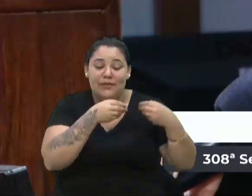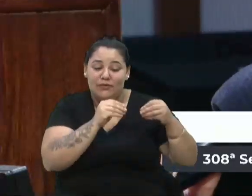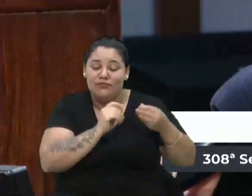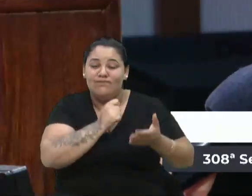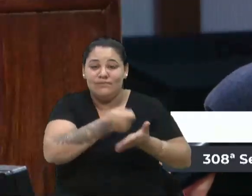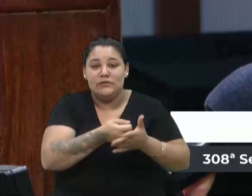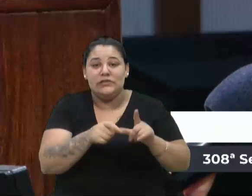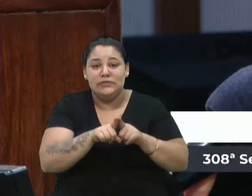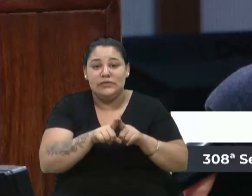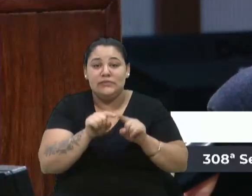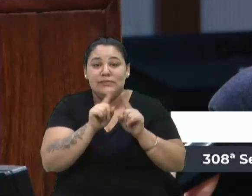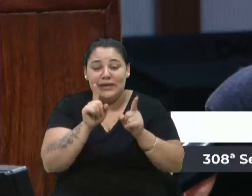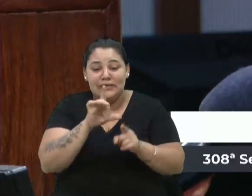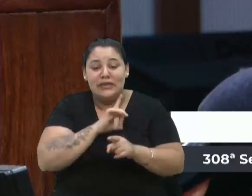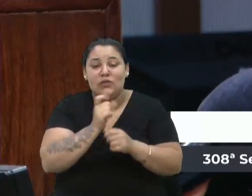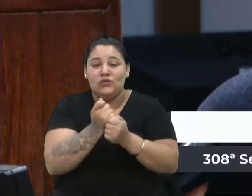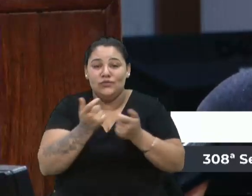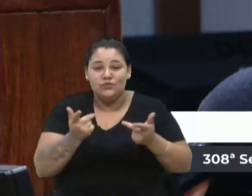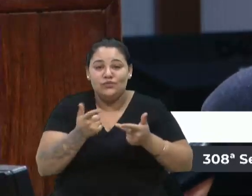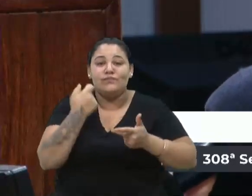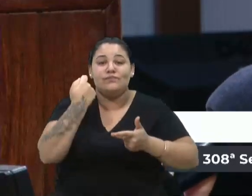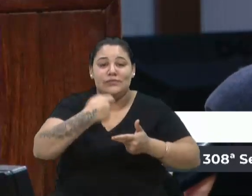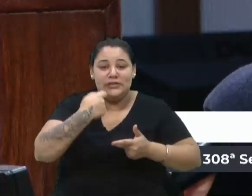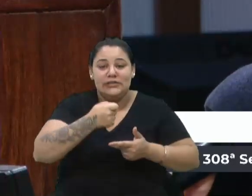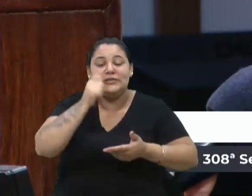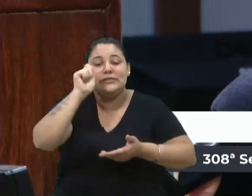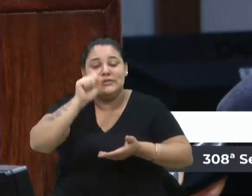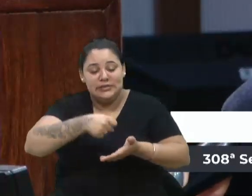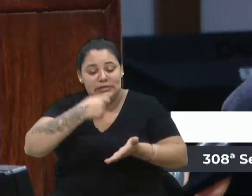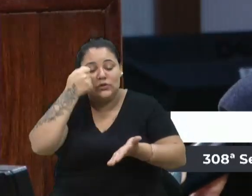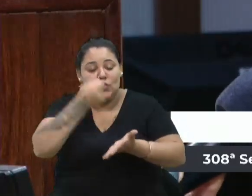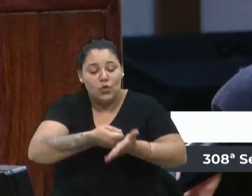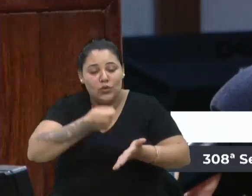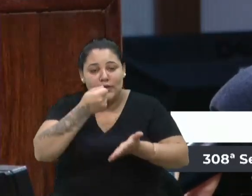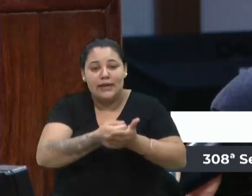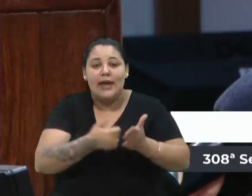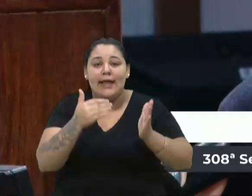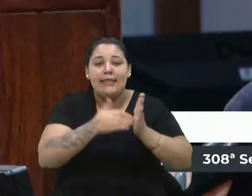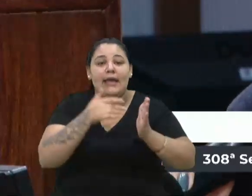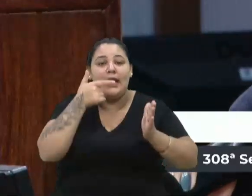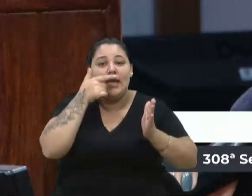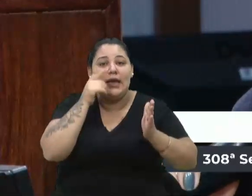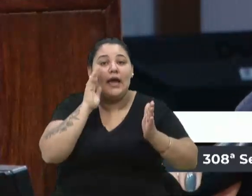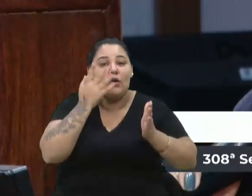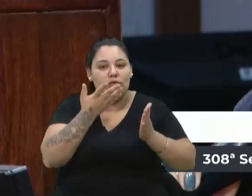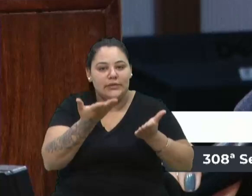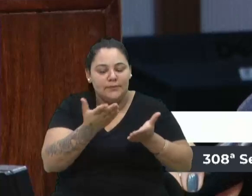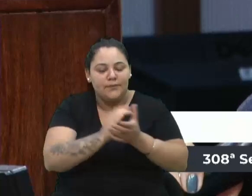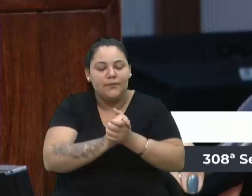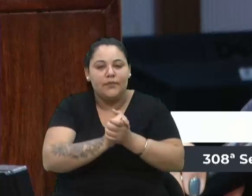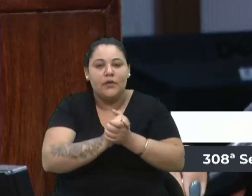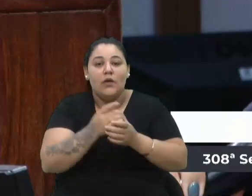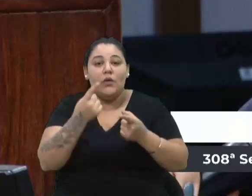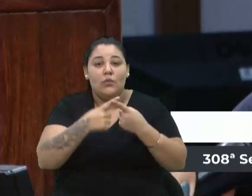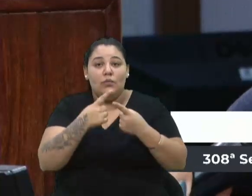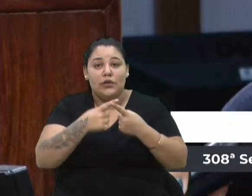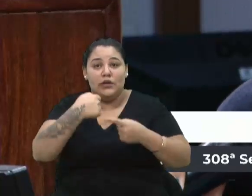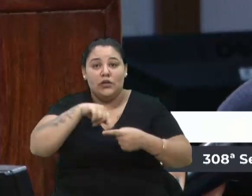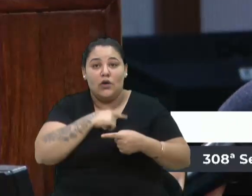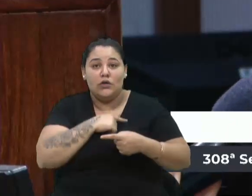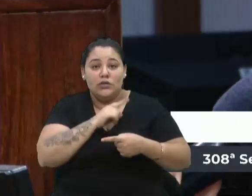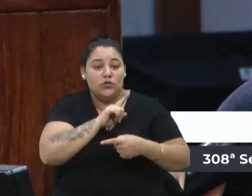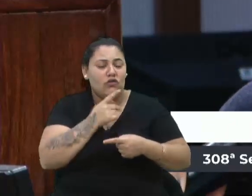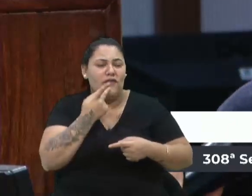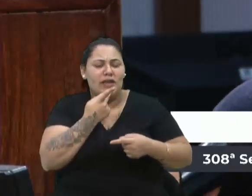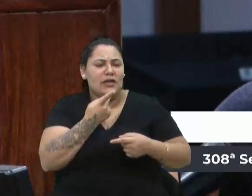mas a gente sabe que tem coisas que a gente precisa sim lutar para que aconteçam né até porque se a gente nós cidadãos nem tô falando como